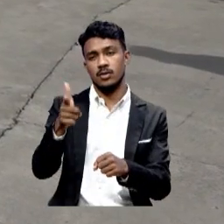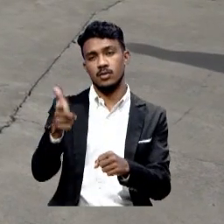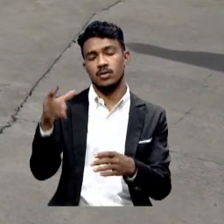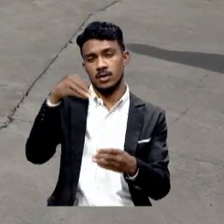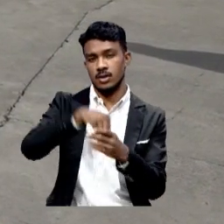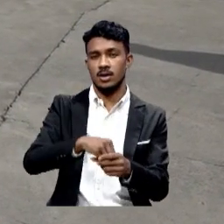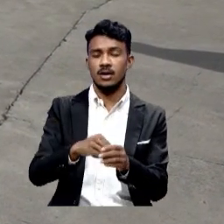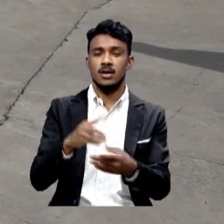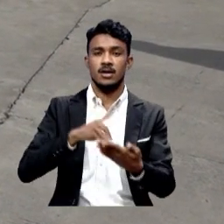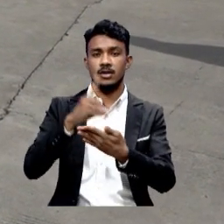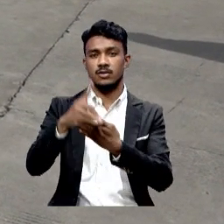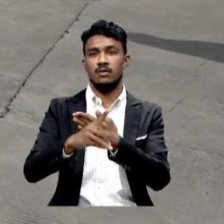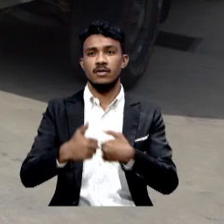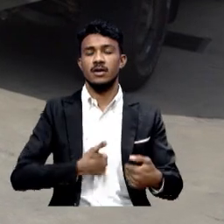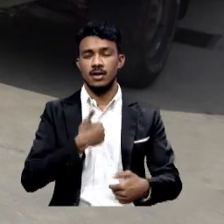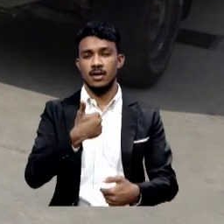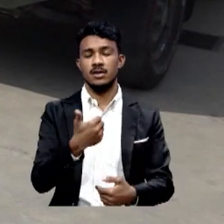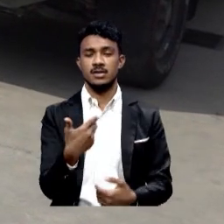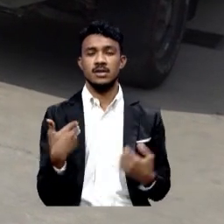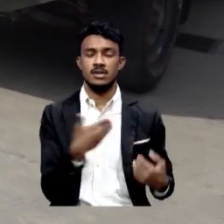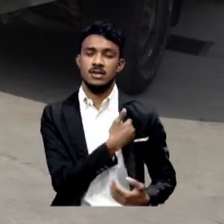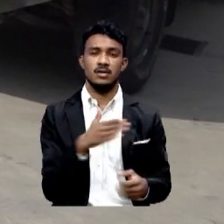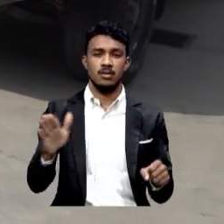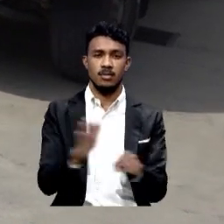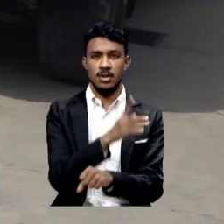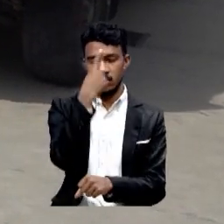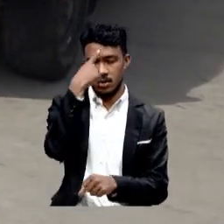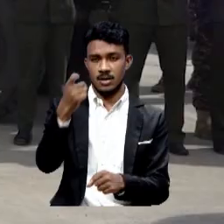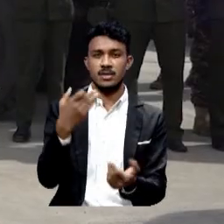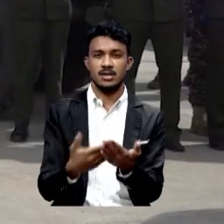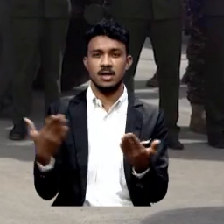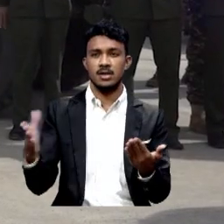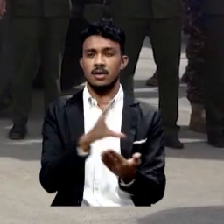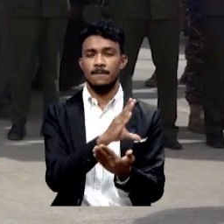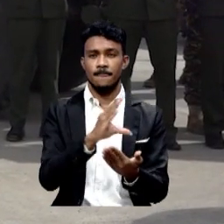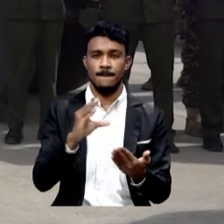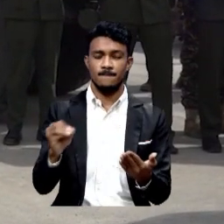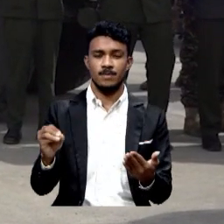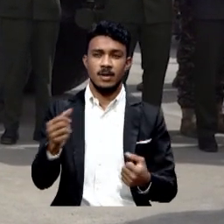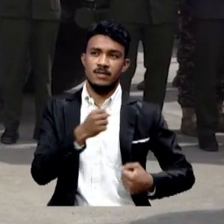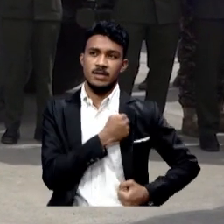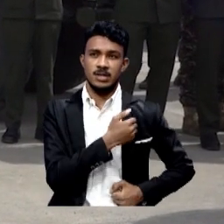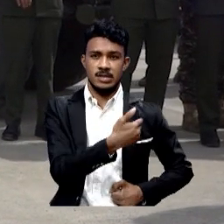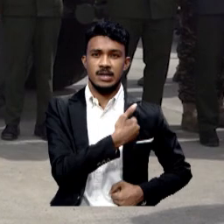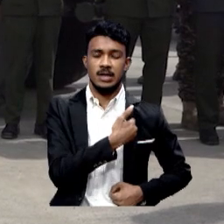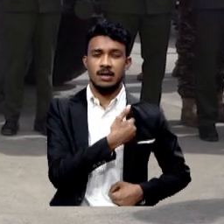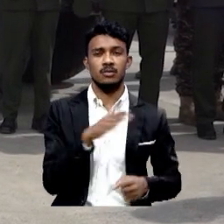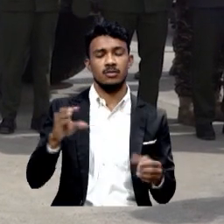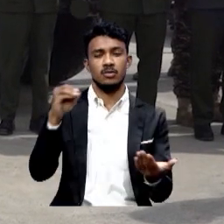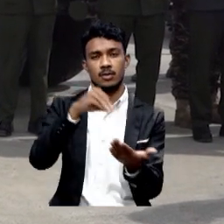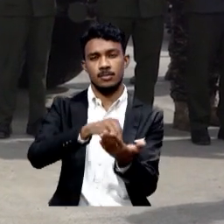hahu desenvolve an, mas que se dá o completo, tanba facilidade no equipamento ba Força Armada se dá o